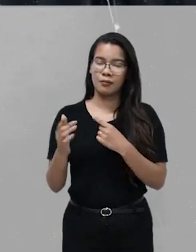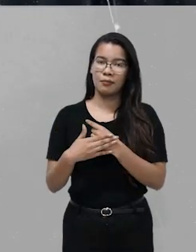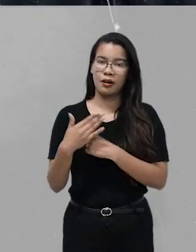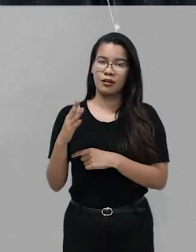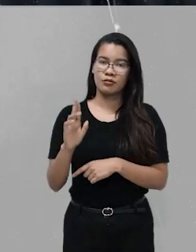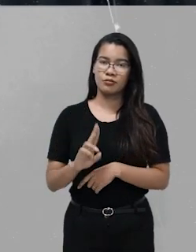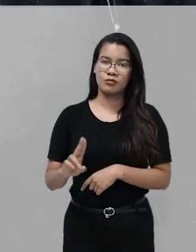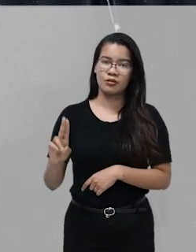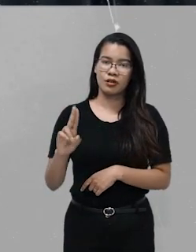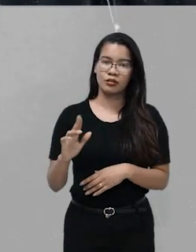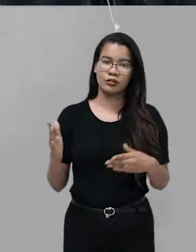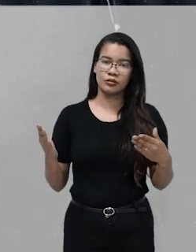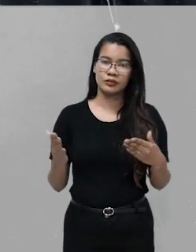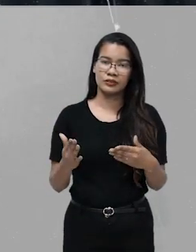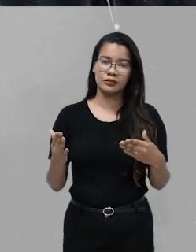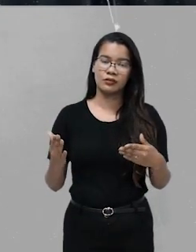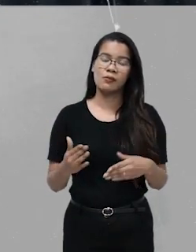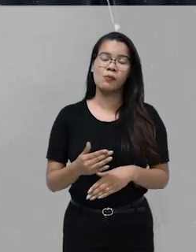mais?